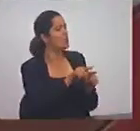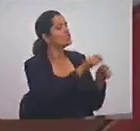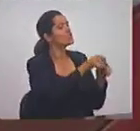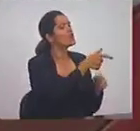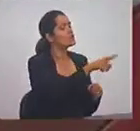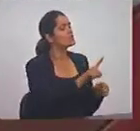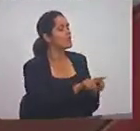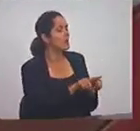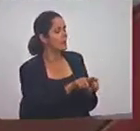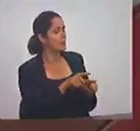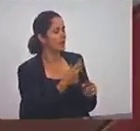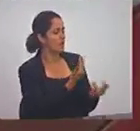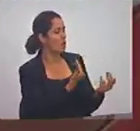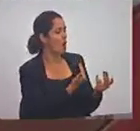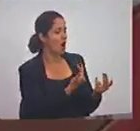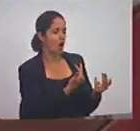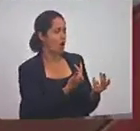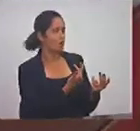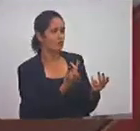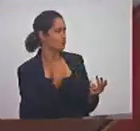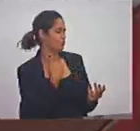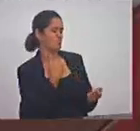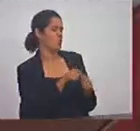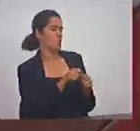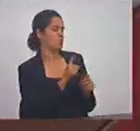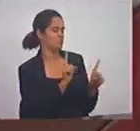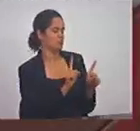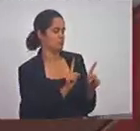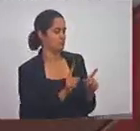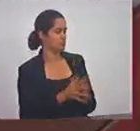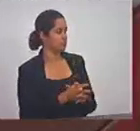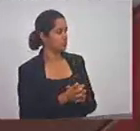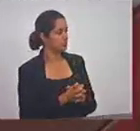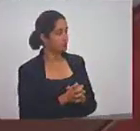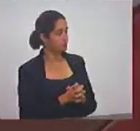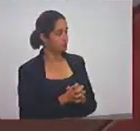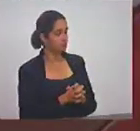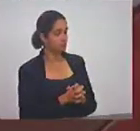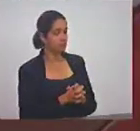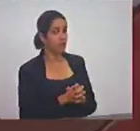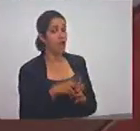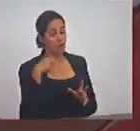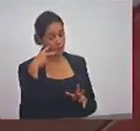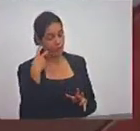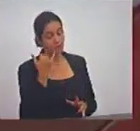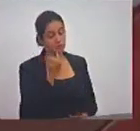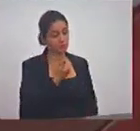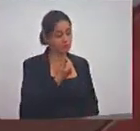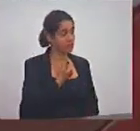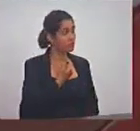não pode fazer. Inclusive, segundo o vereador Emerson, deixar bem claro, segundo o vereador Emerson,